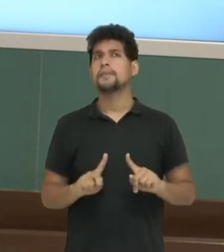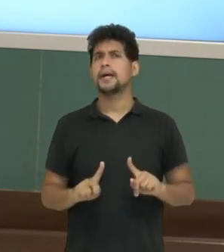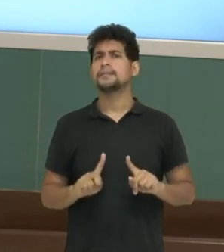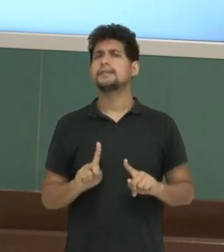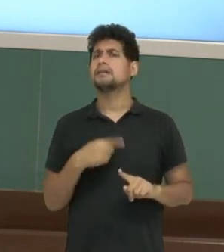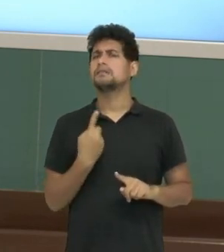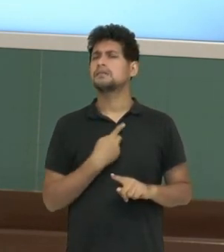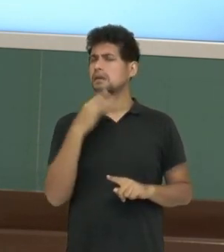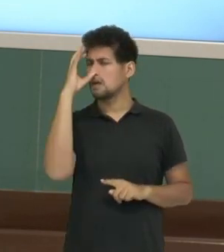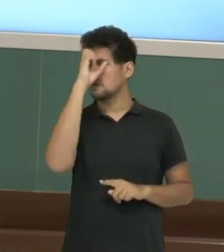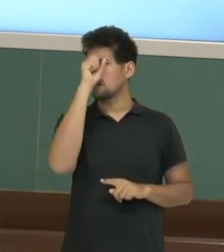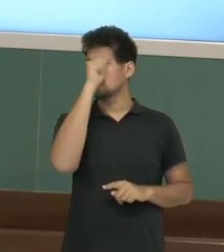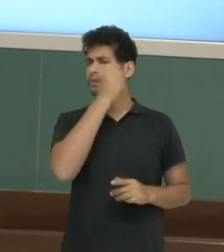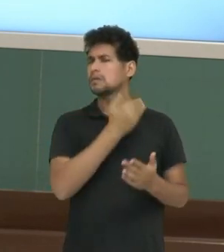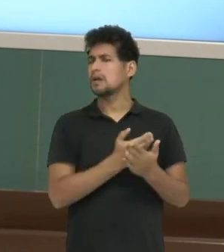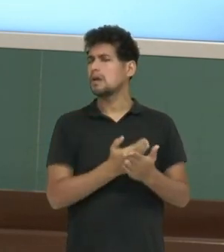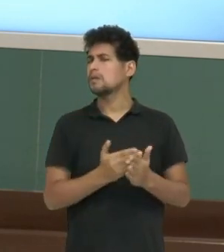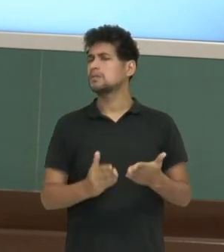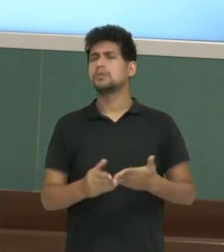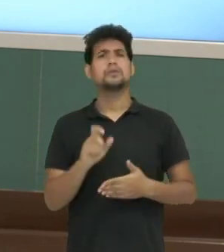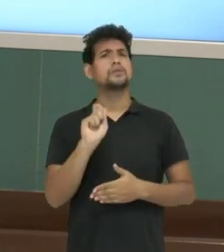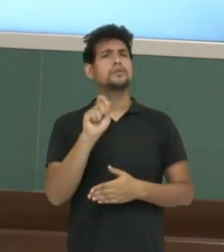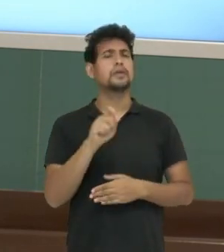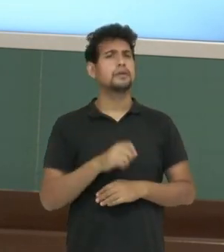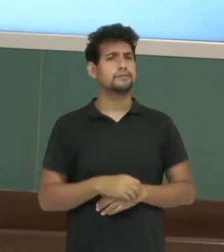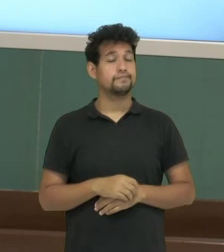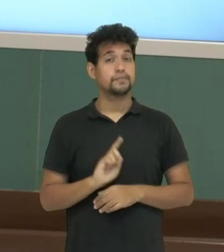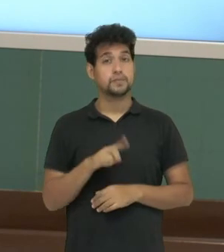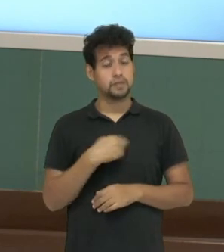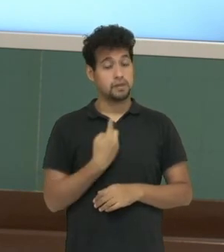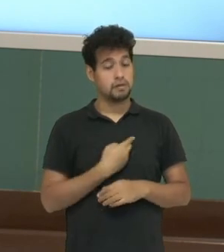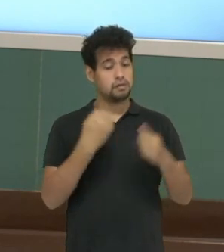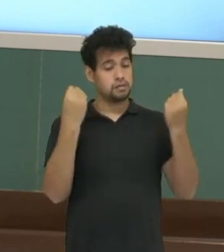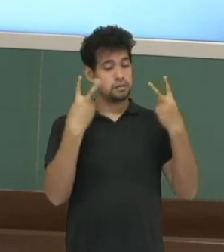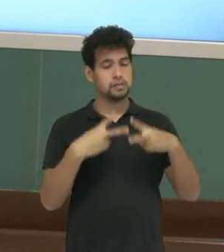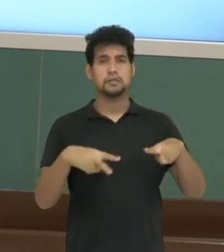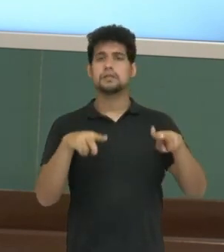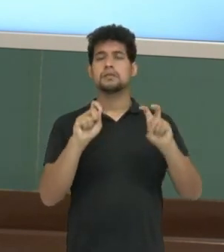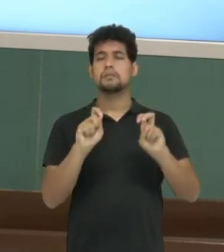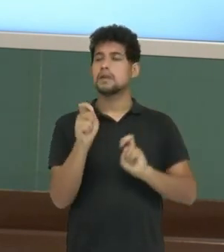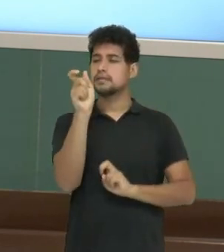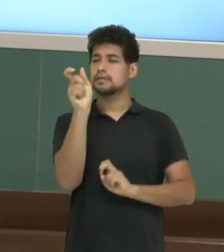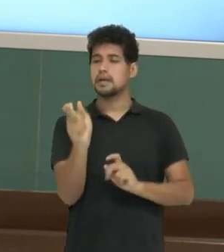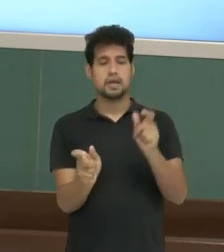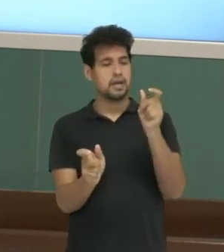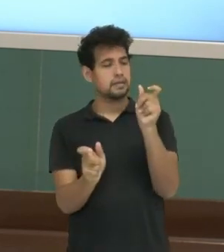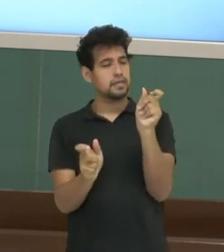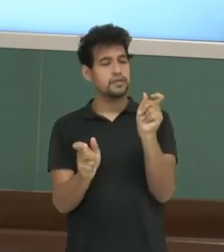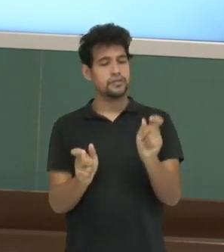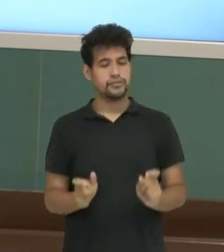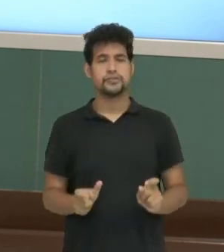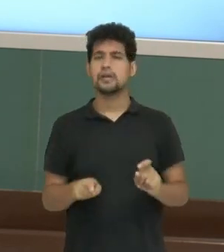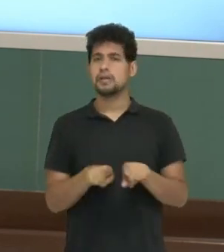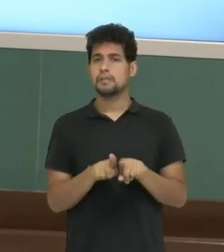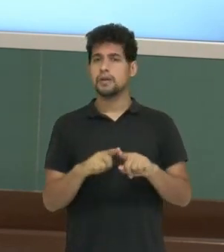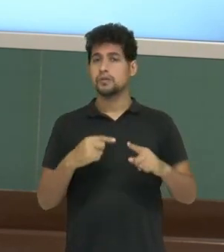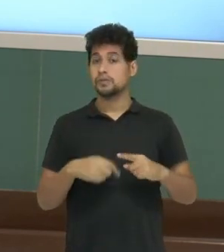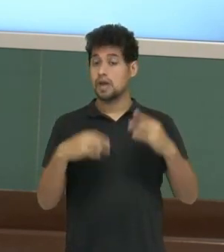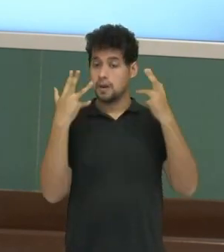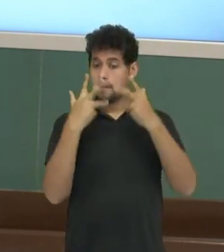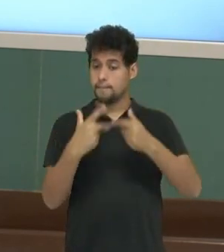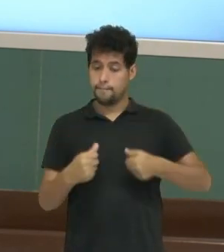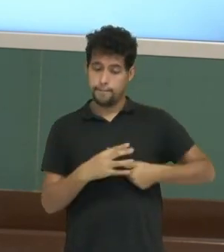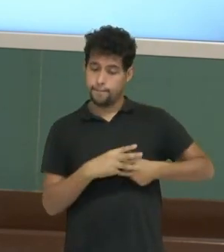O que nós vimos na aula de hoje? Falamos sobre as características dos mamíferos, né?